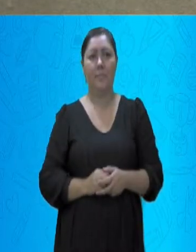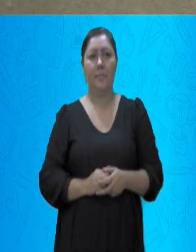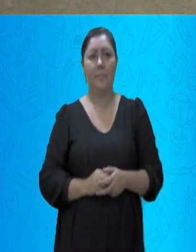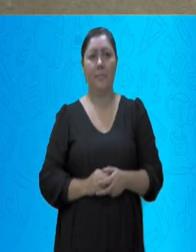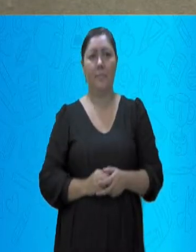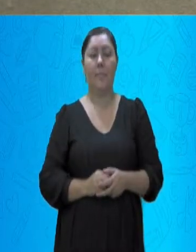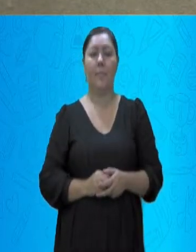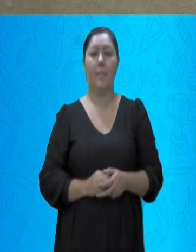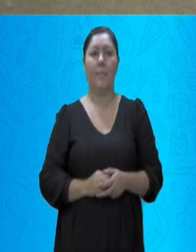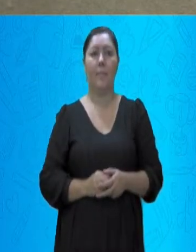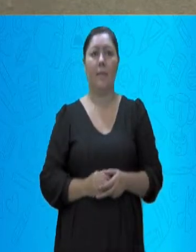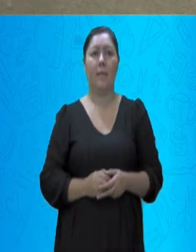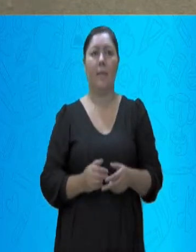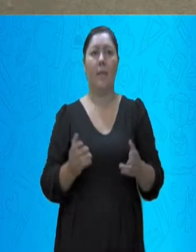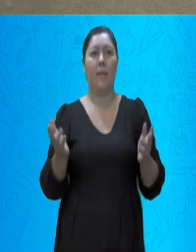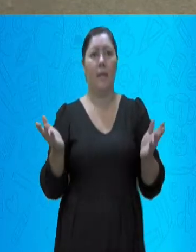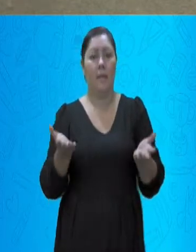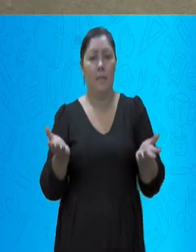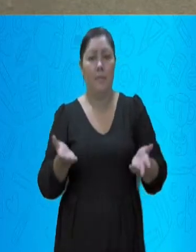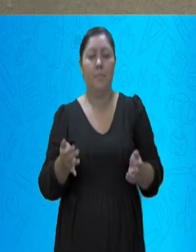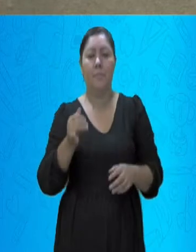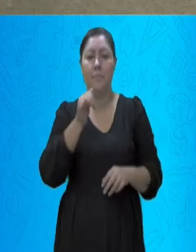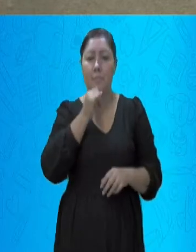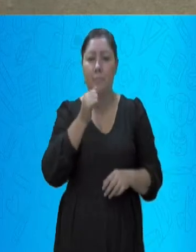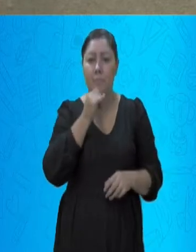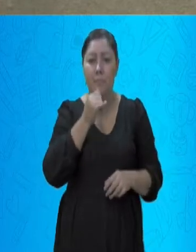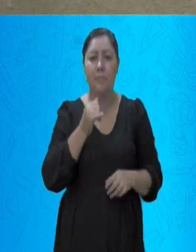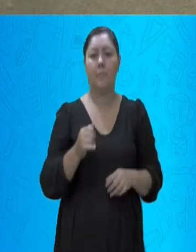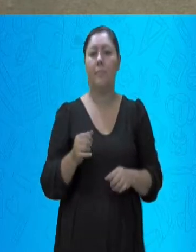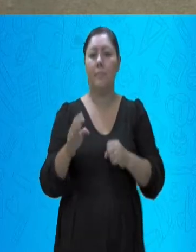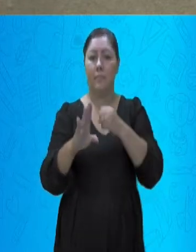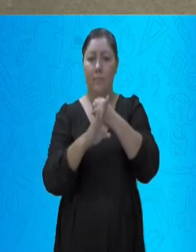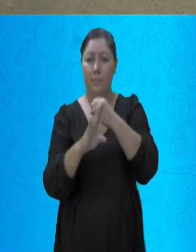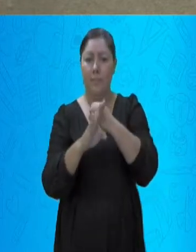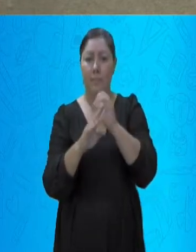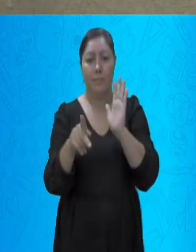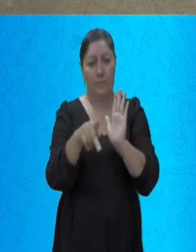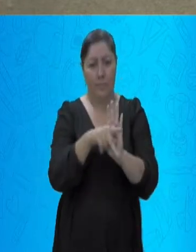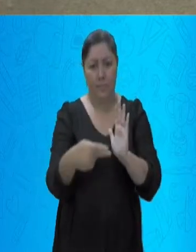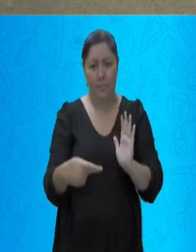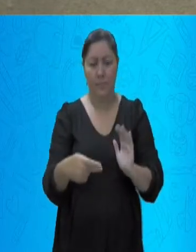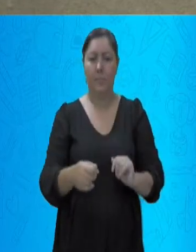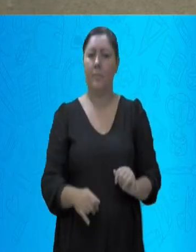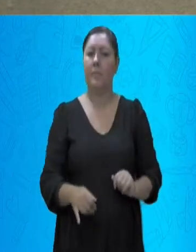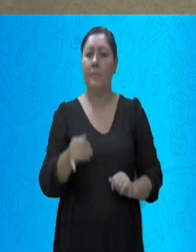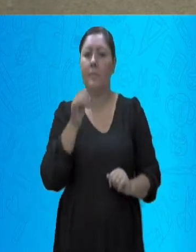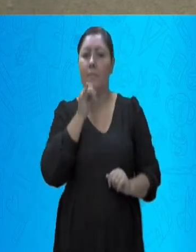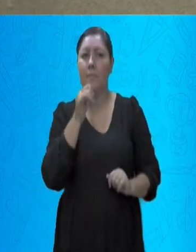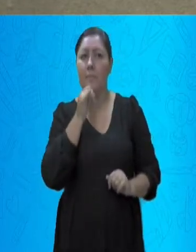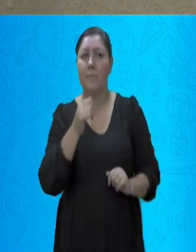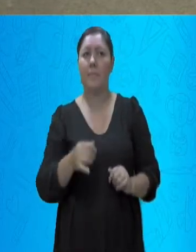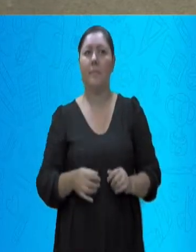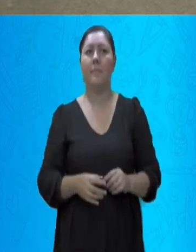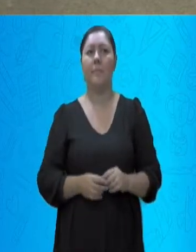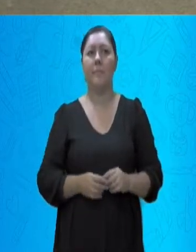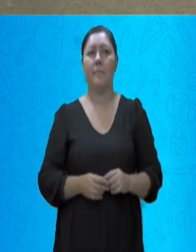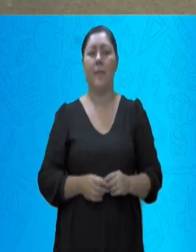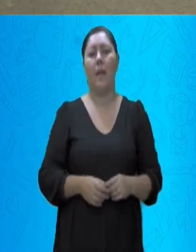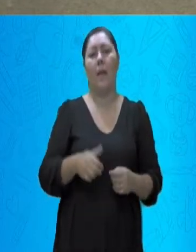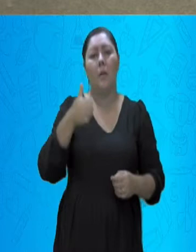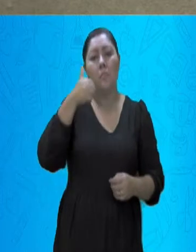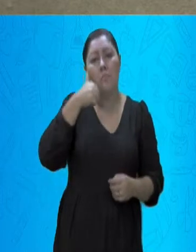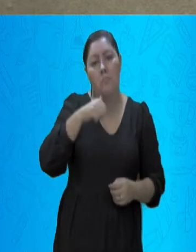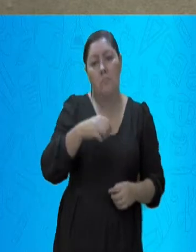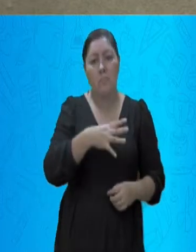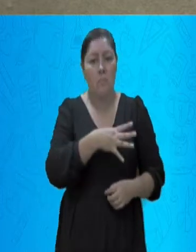como exemplo de substantivos próprios. Então, por exemplo, eu tenho uma menina, minha filha, ela